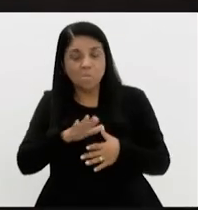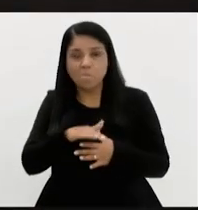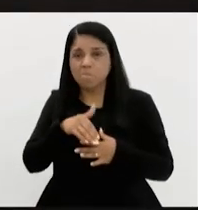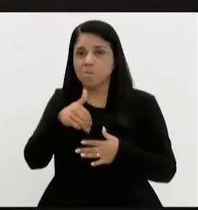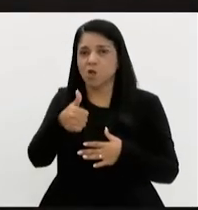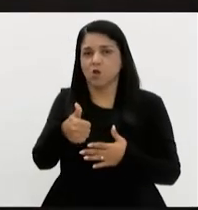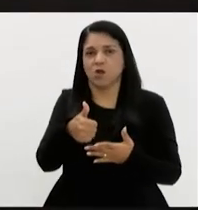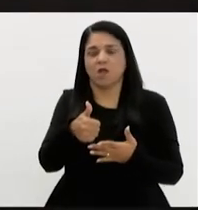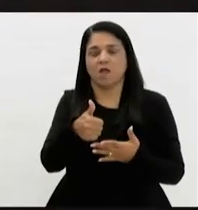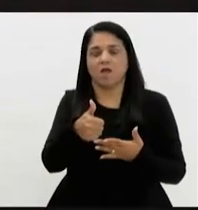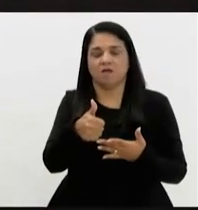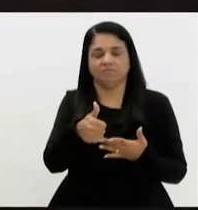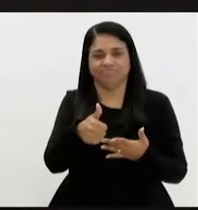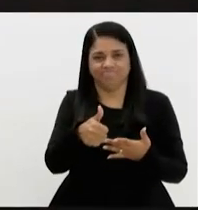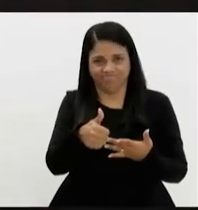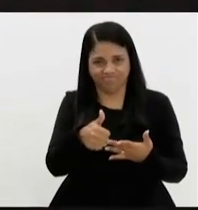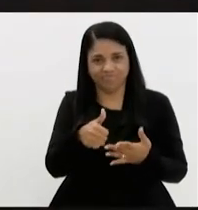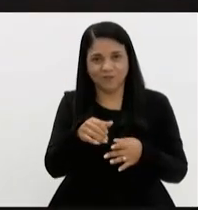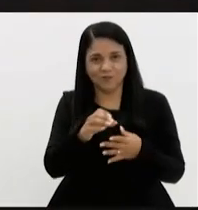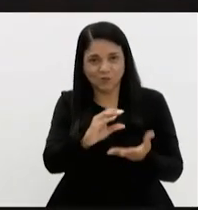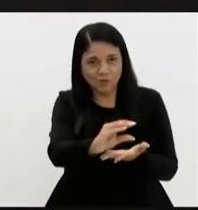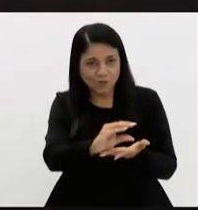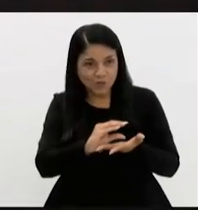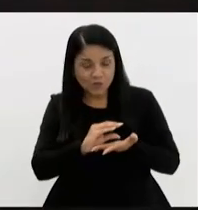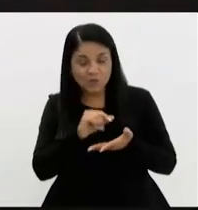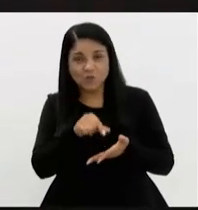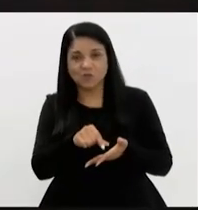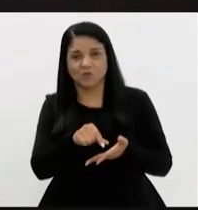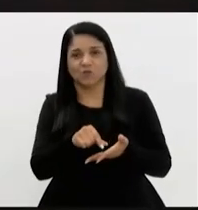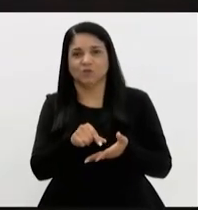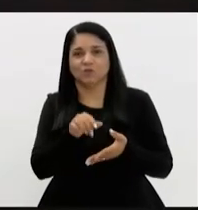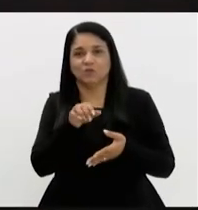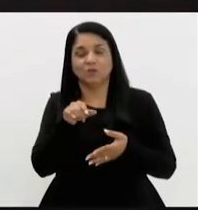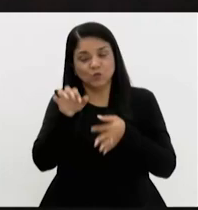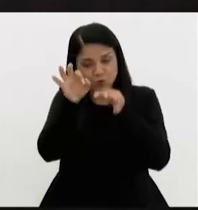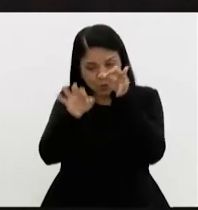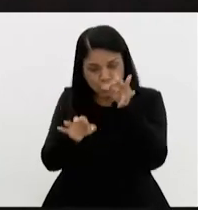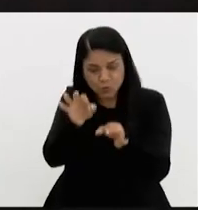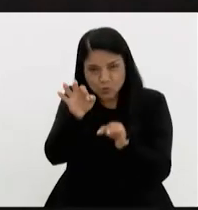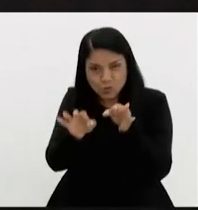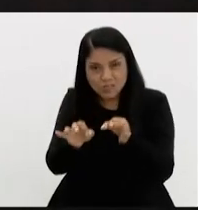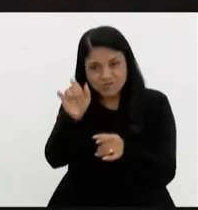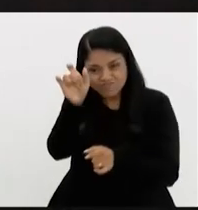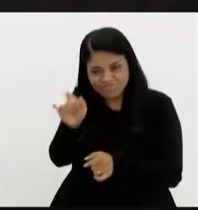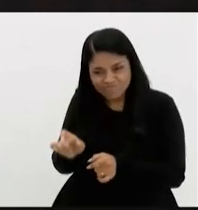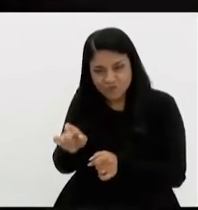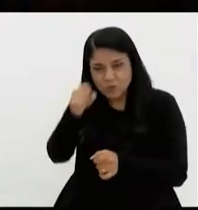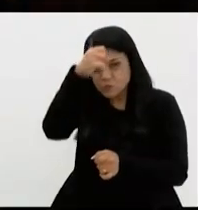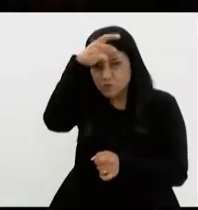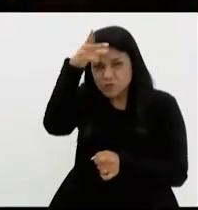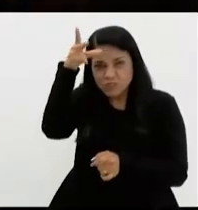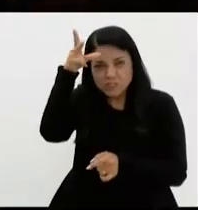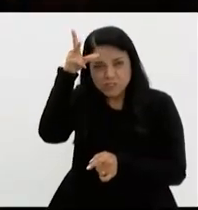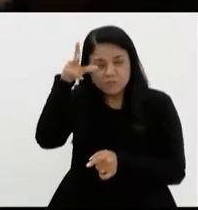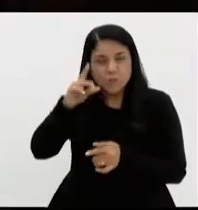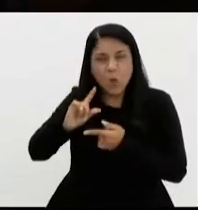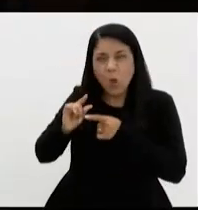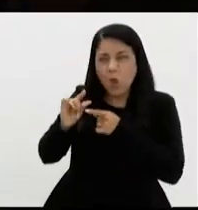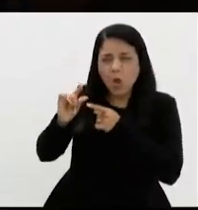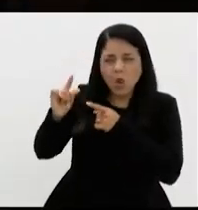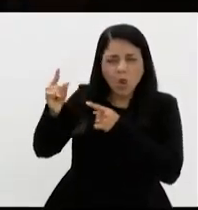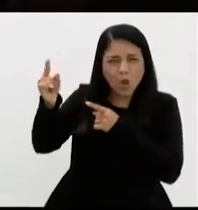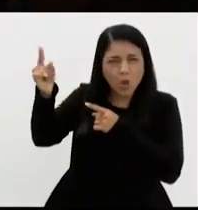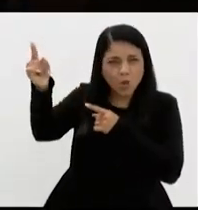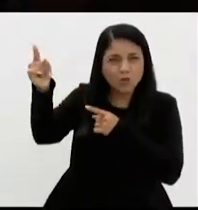recursos da Justiça Eleitoral e quem tá na ponta o juiz que tá lá na ponta naquele município muito longin